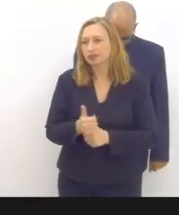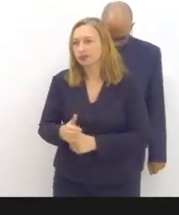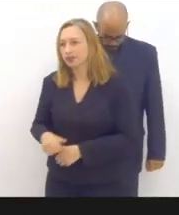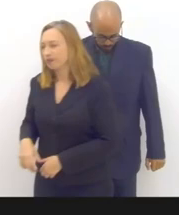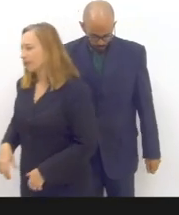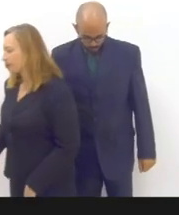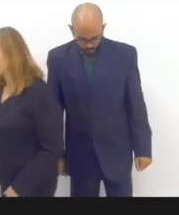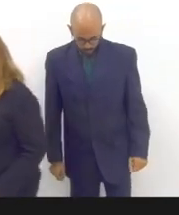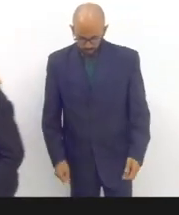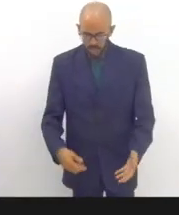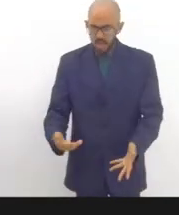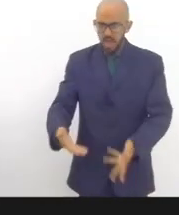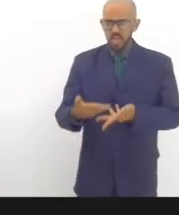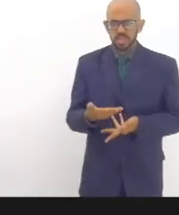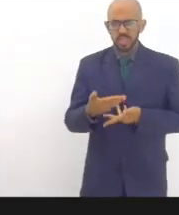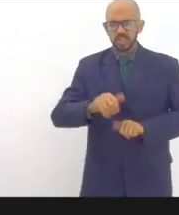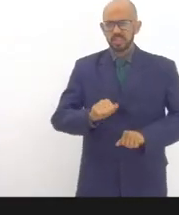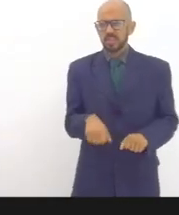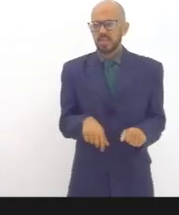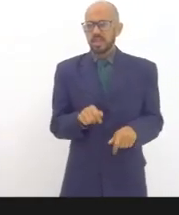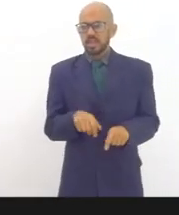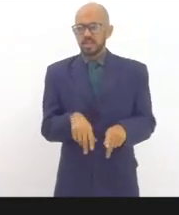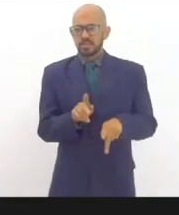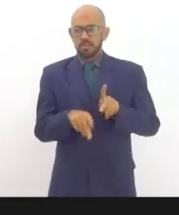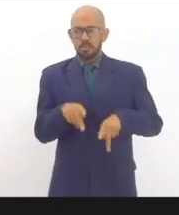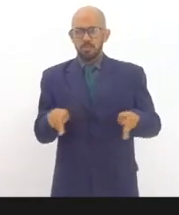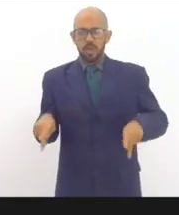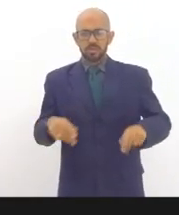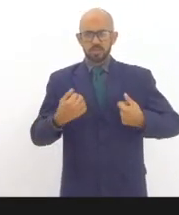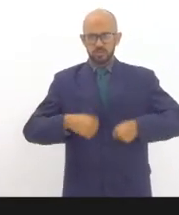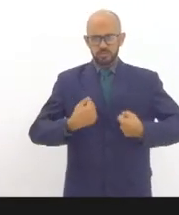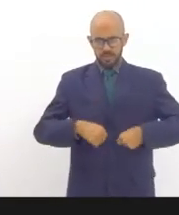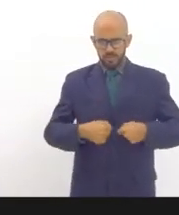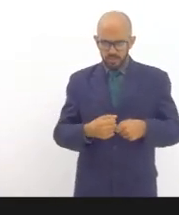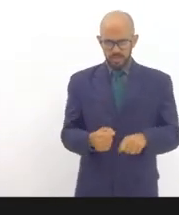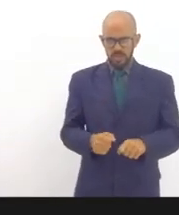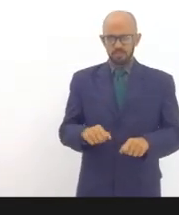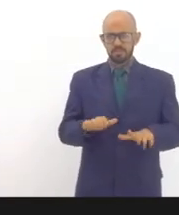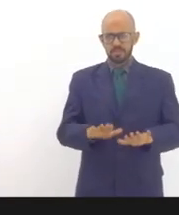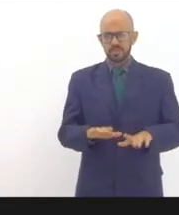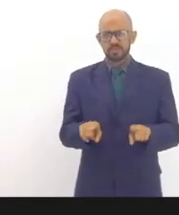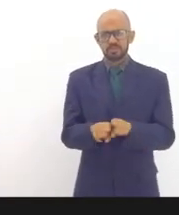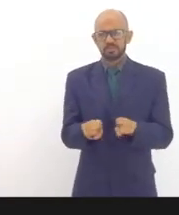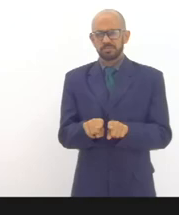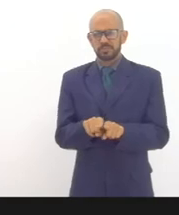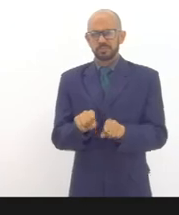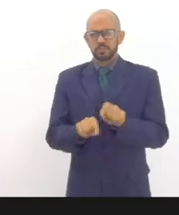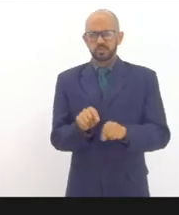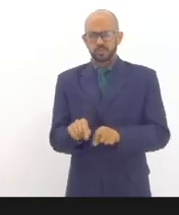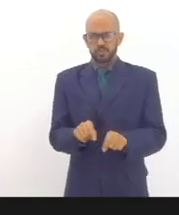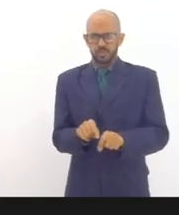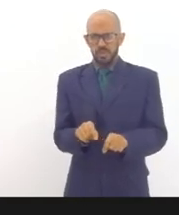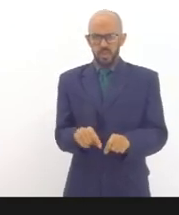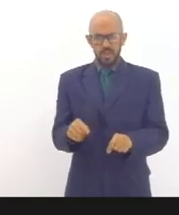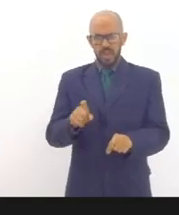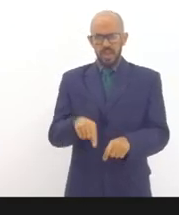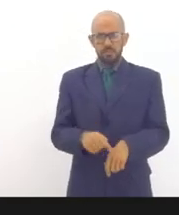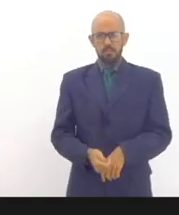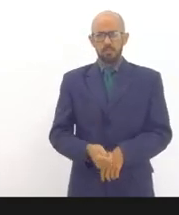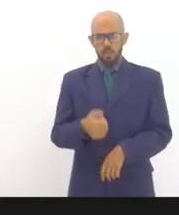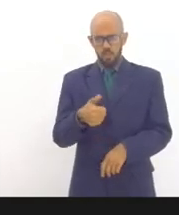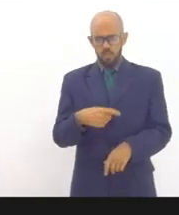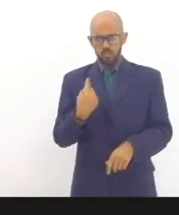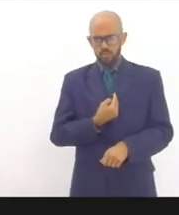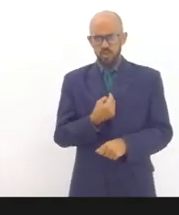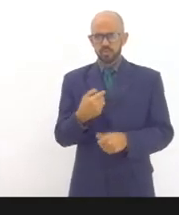caso, esse público que precisa disso. Claro que isso ainda é pouco, eu acho que a